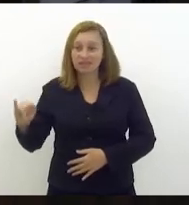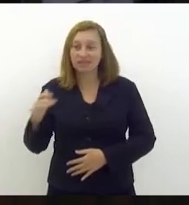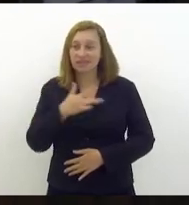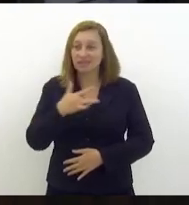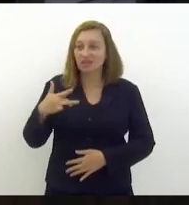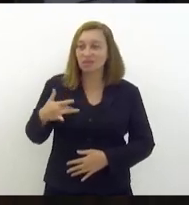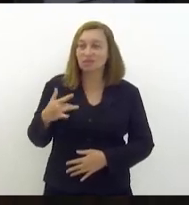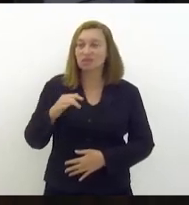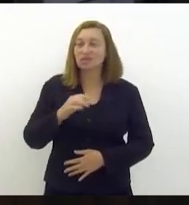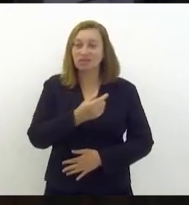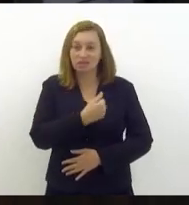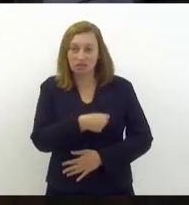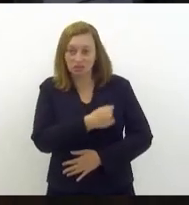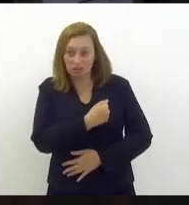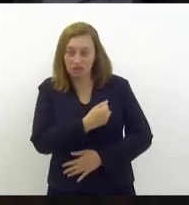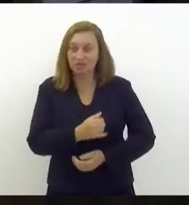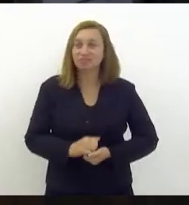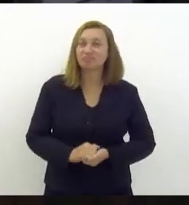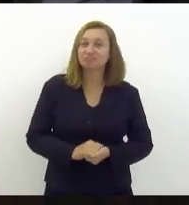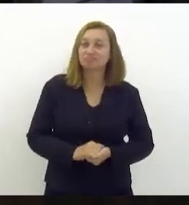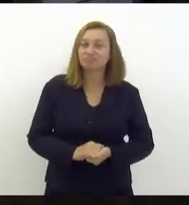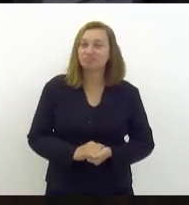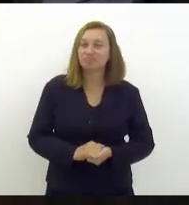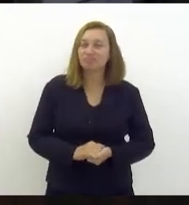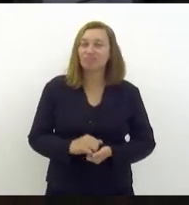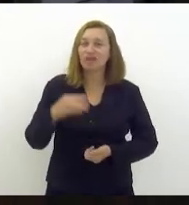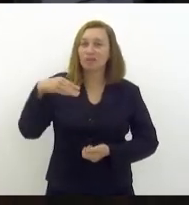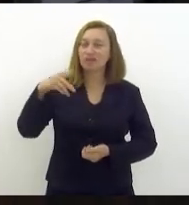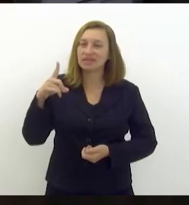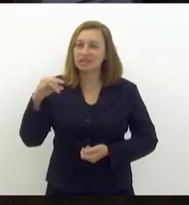São João de Meriti Marcelo